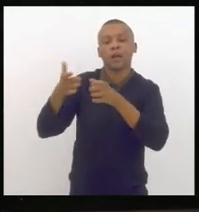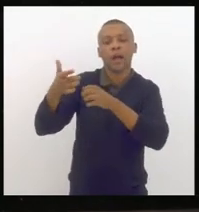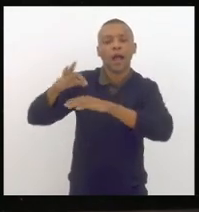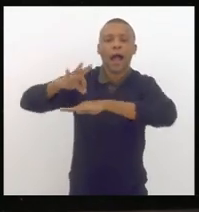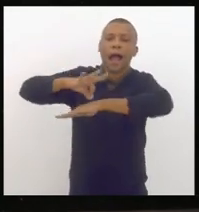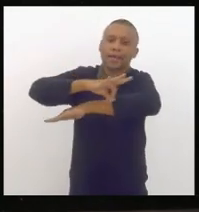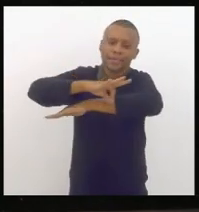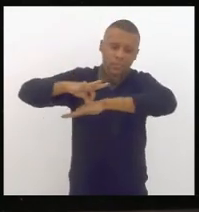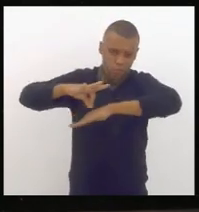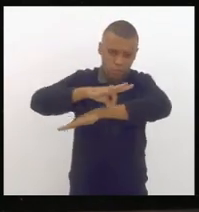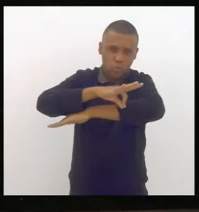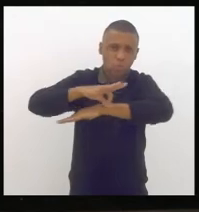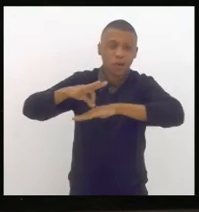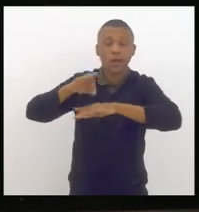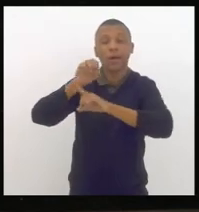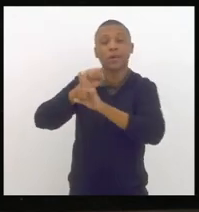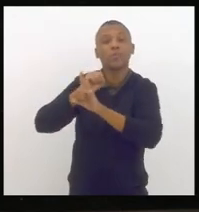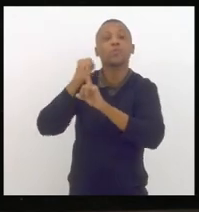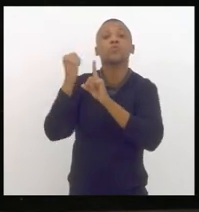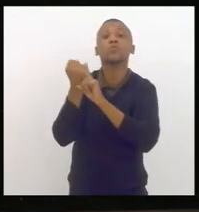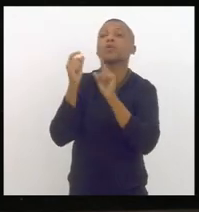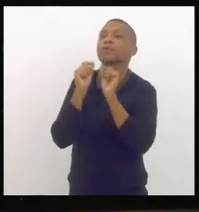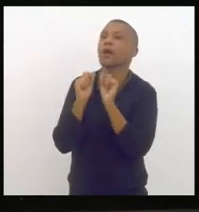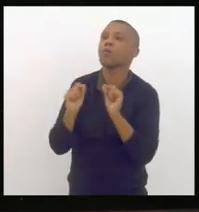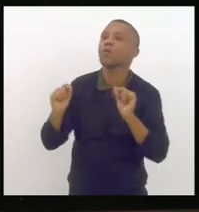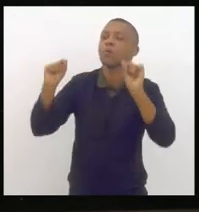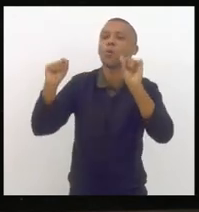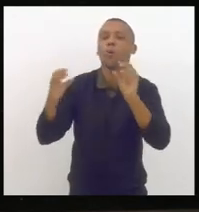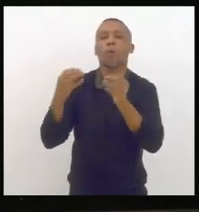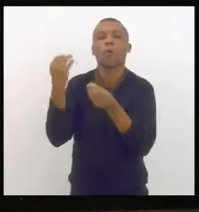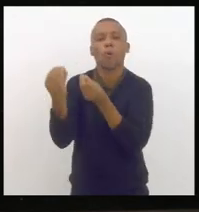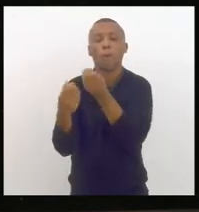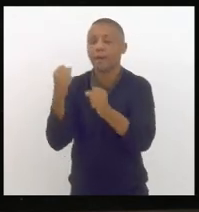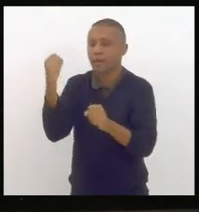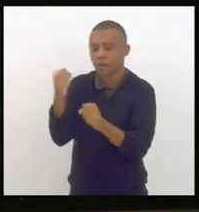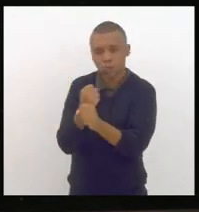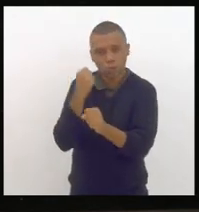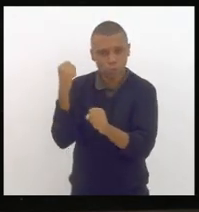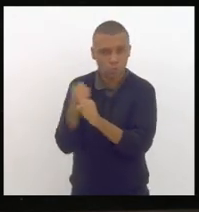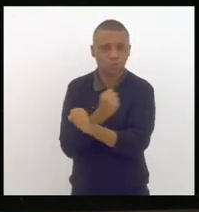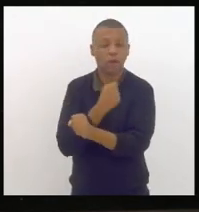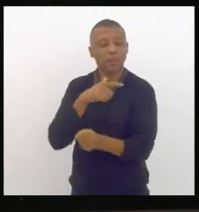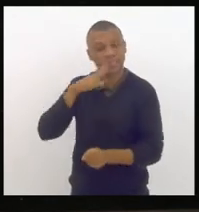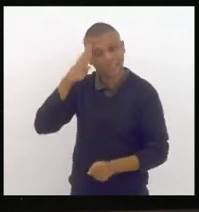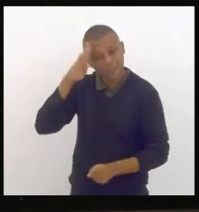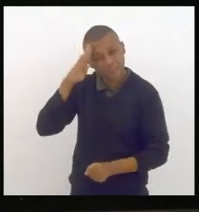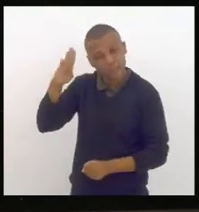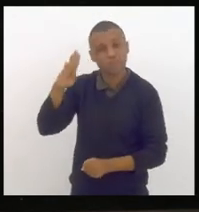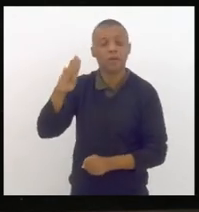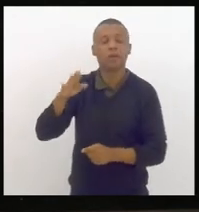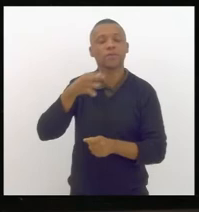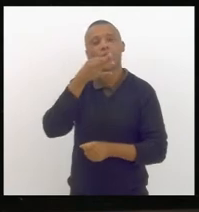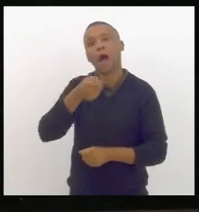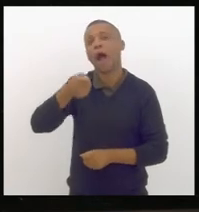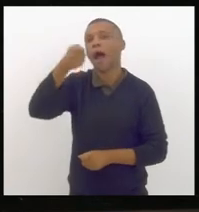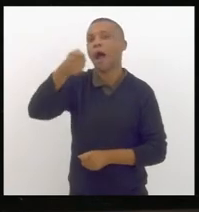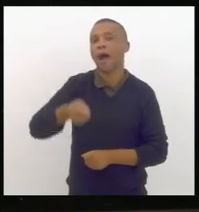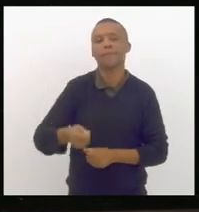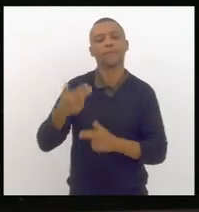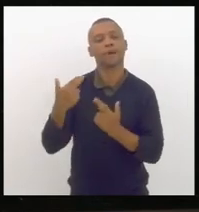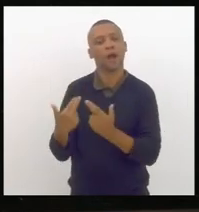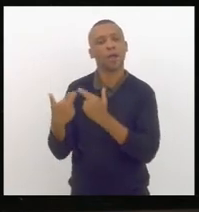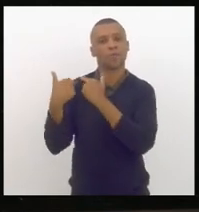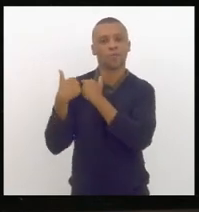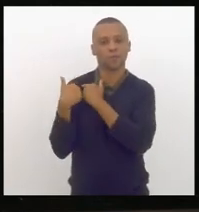gente chama de arquitetura social, e, principalmente, reafirmar a responsabilidade